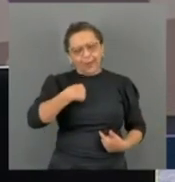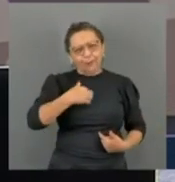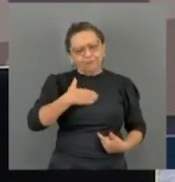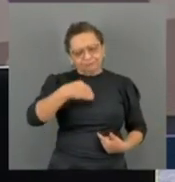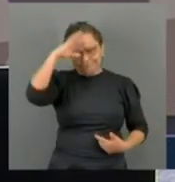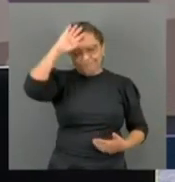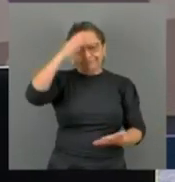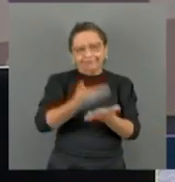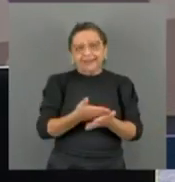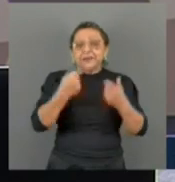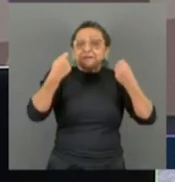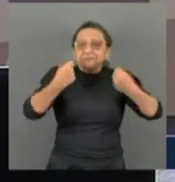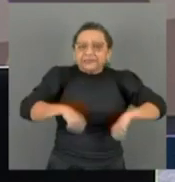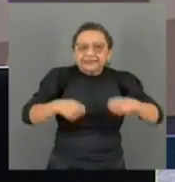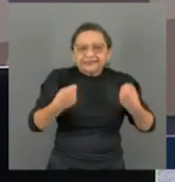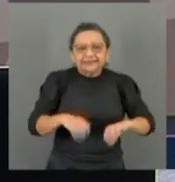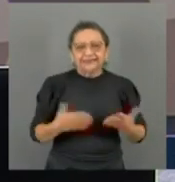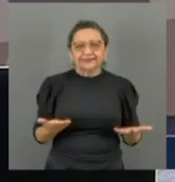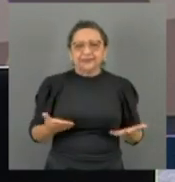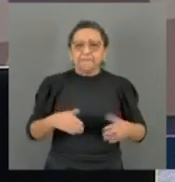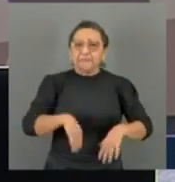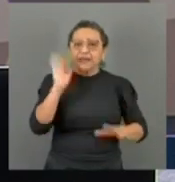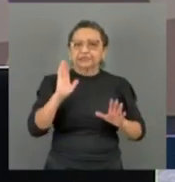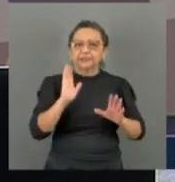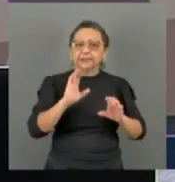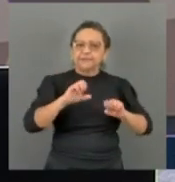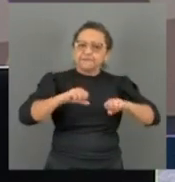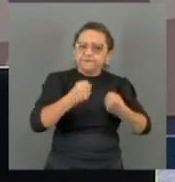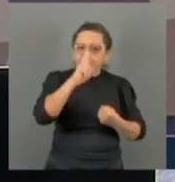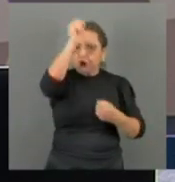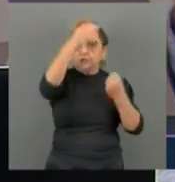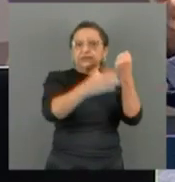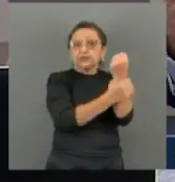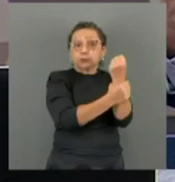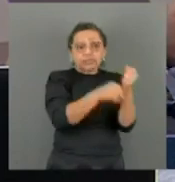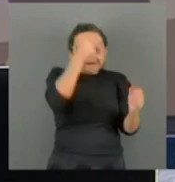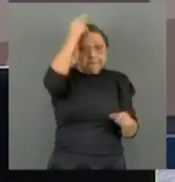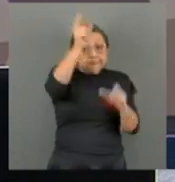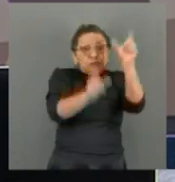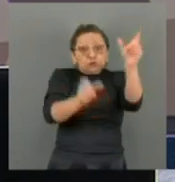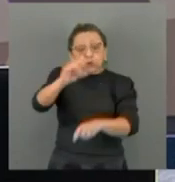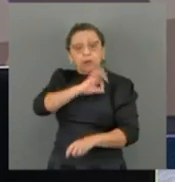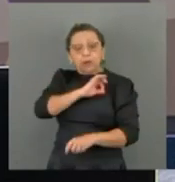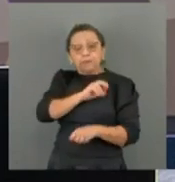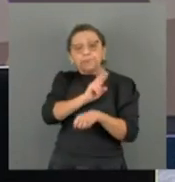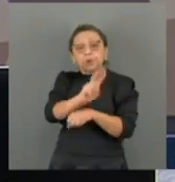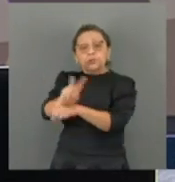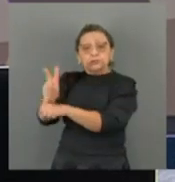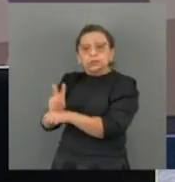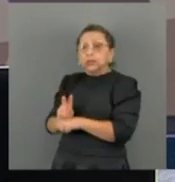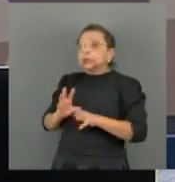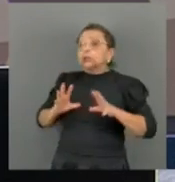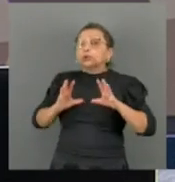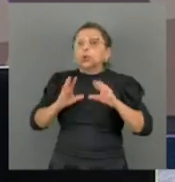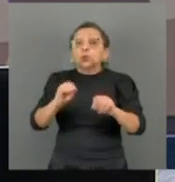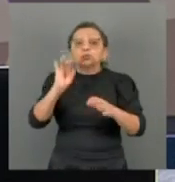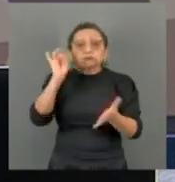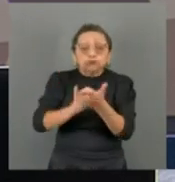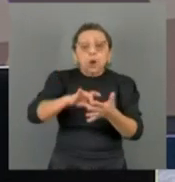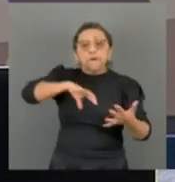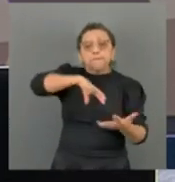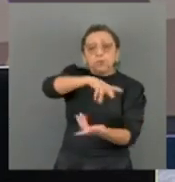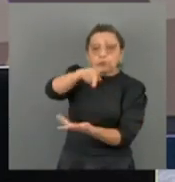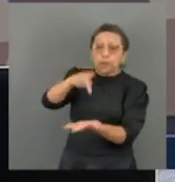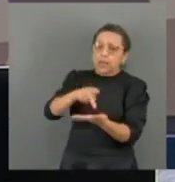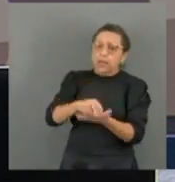acredito que precisa de segurança, né? Policiais para proteger as pessoas no mundo real. Não